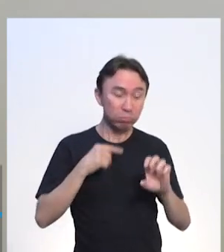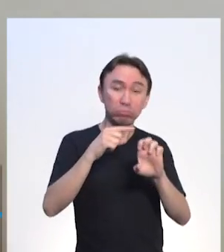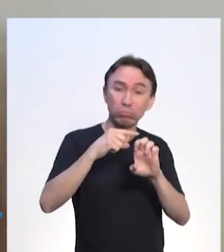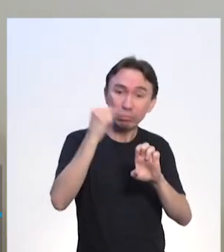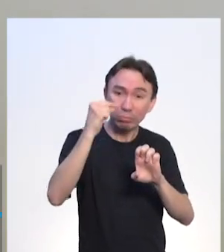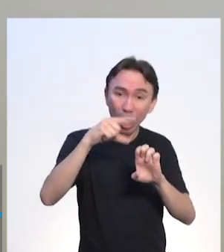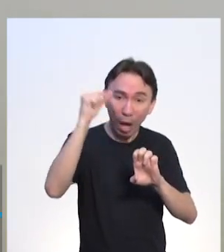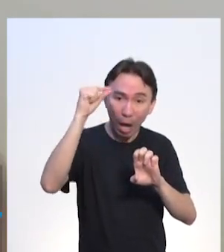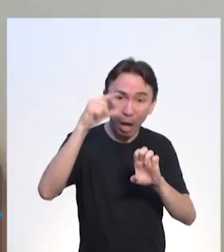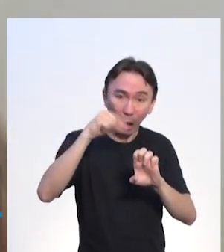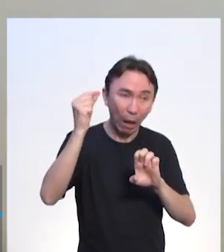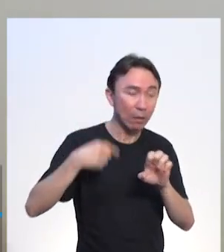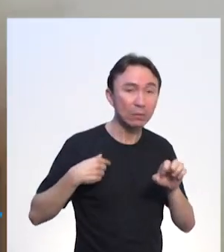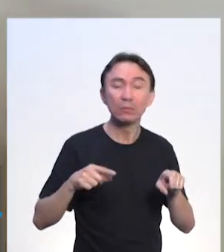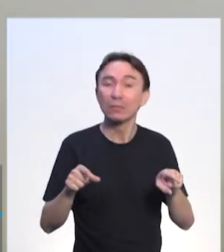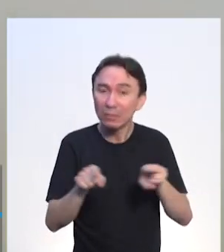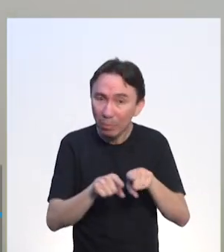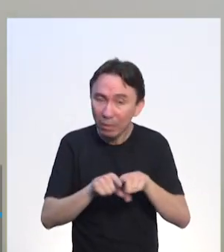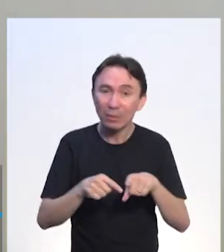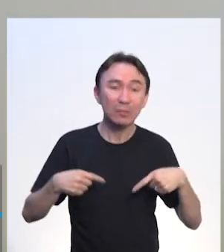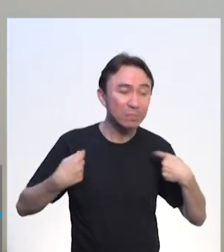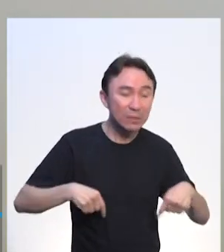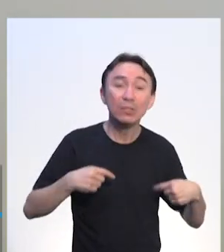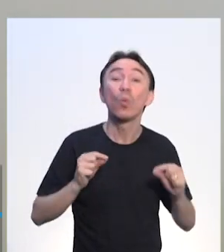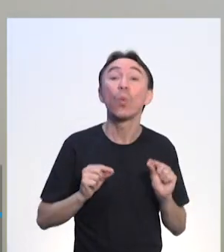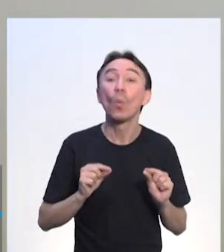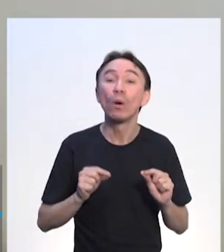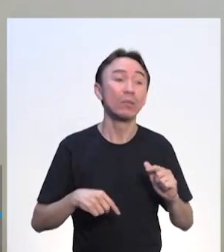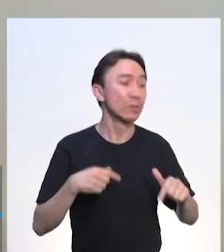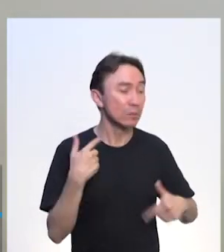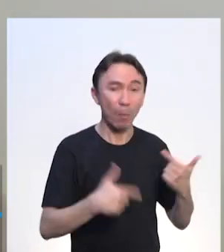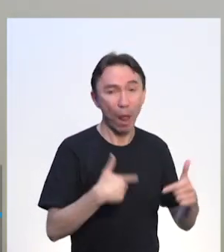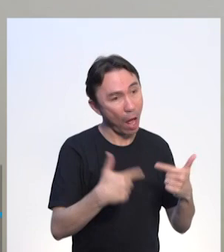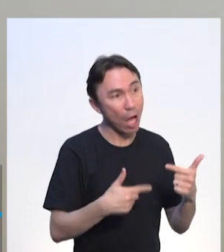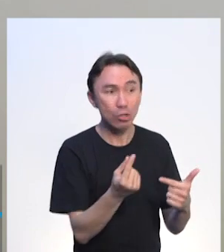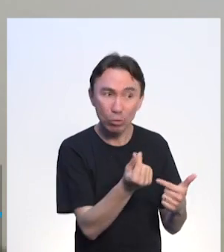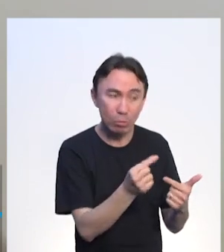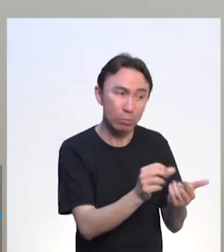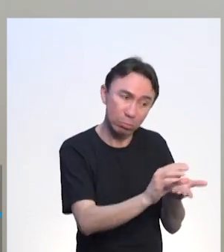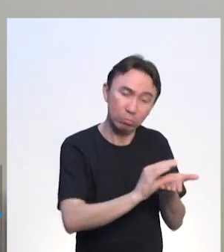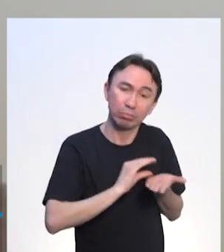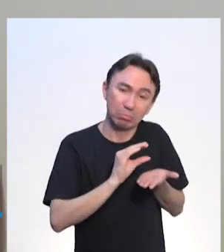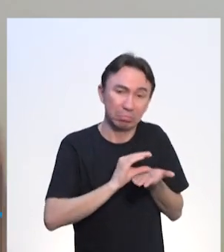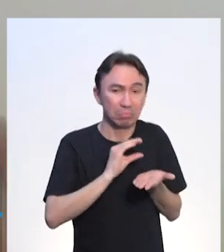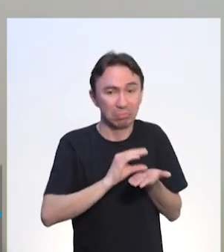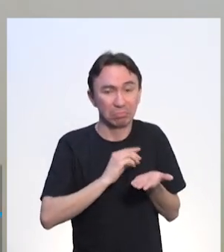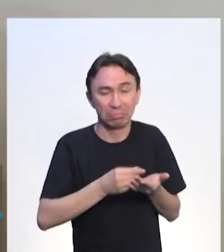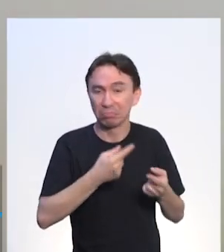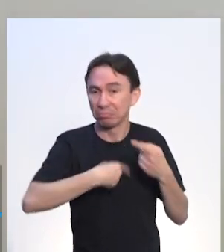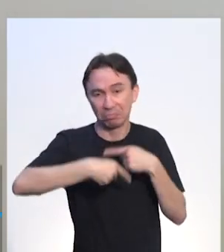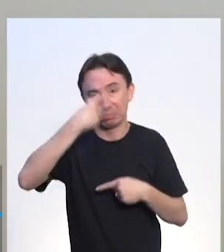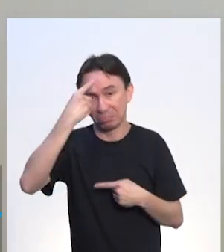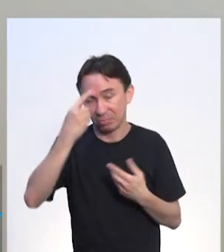de que ele ganha a partir do momento em que ele trabalha. E isso gera uma informalidade